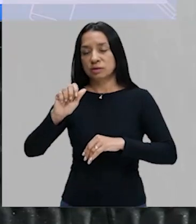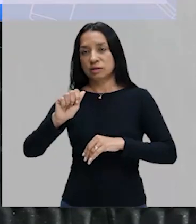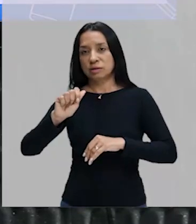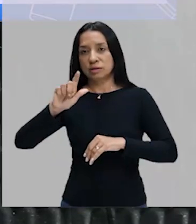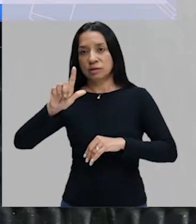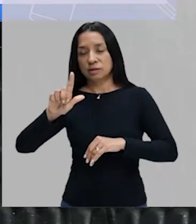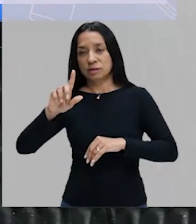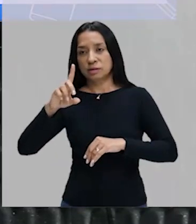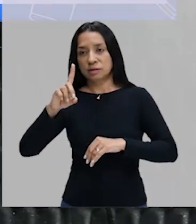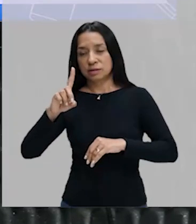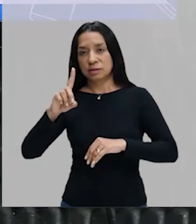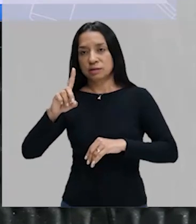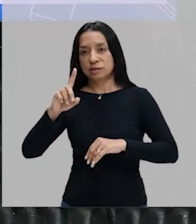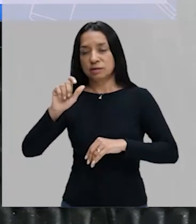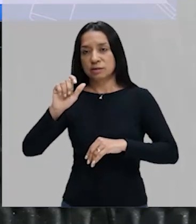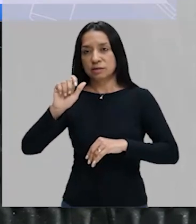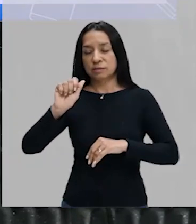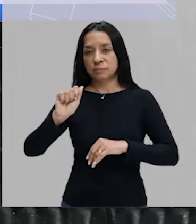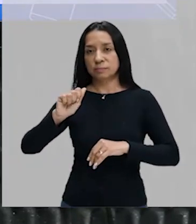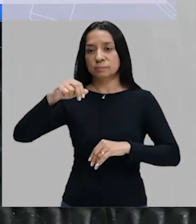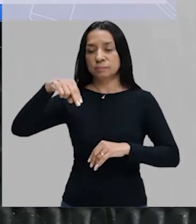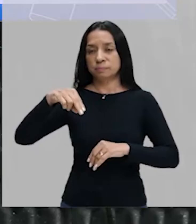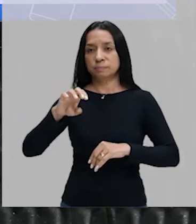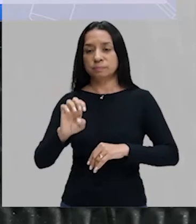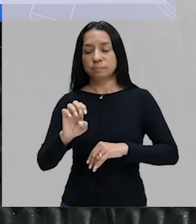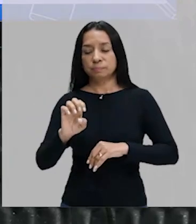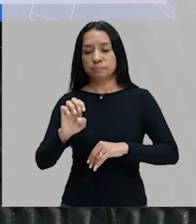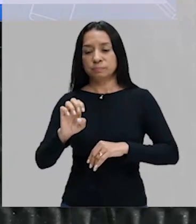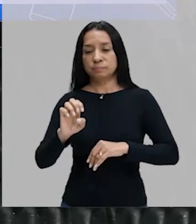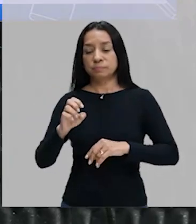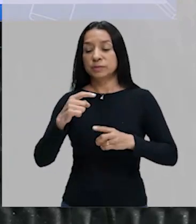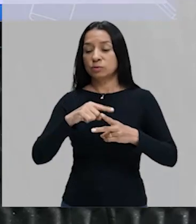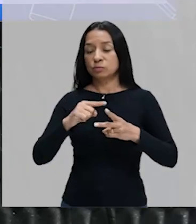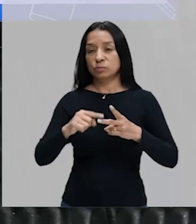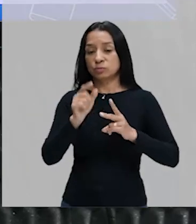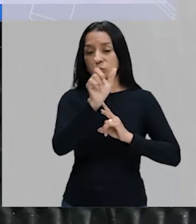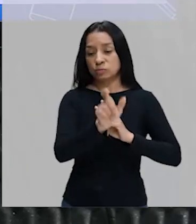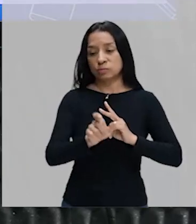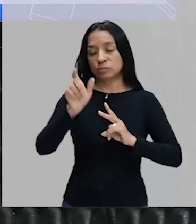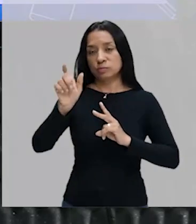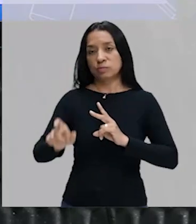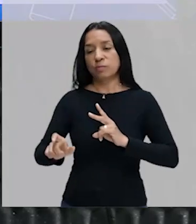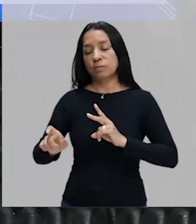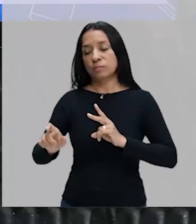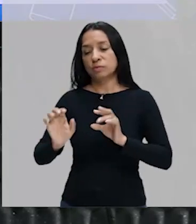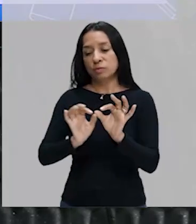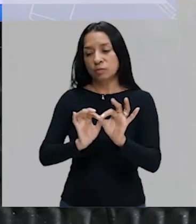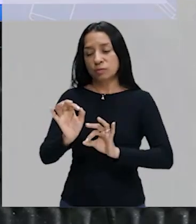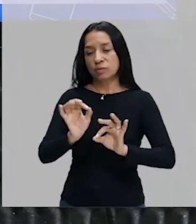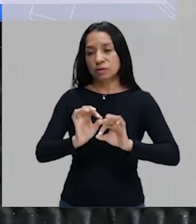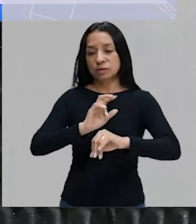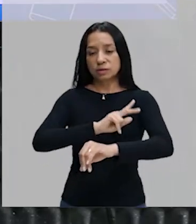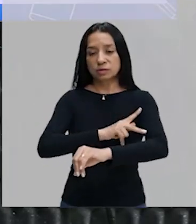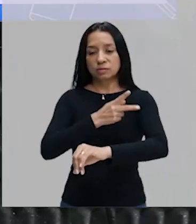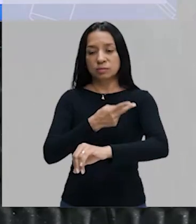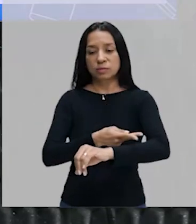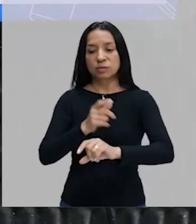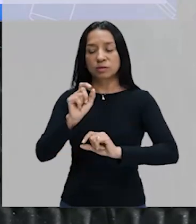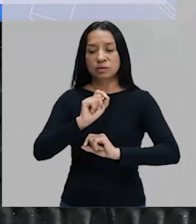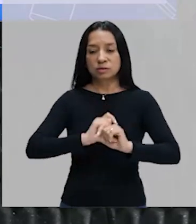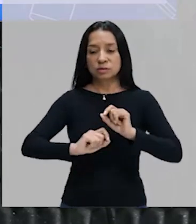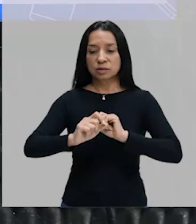Haldane, Haldane. Então, esses dois caras, eles formularam a hipótese, né, de